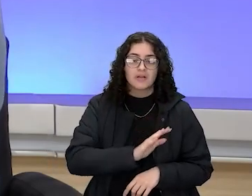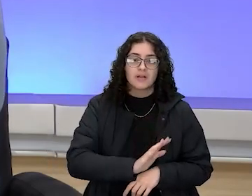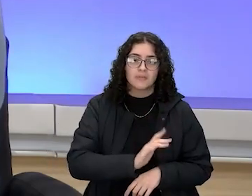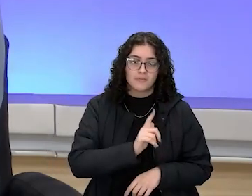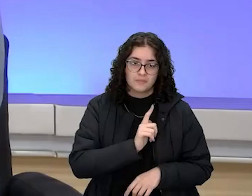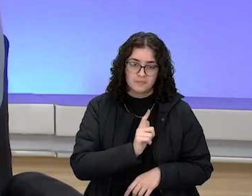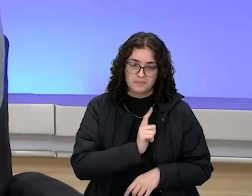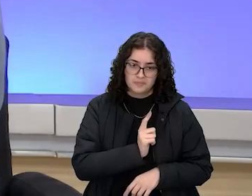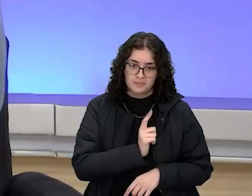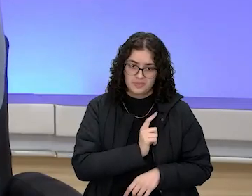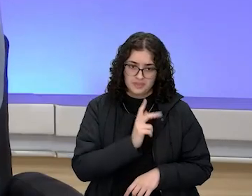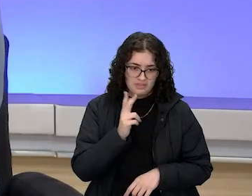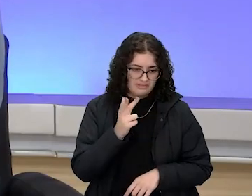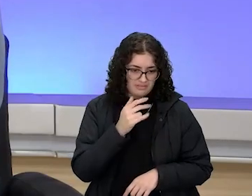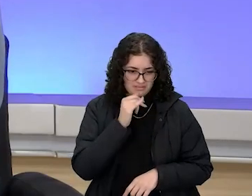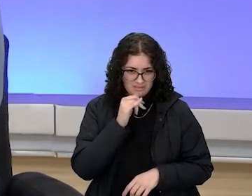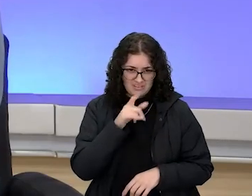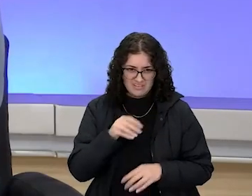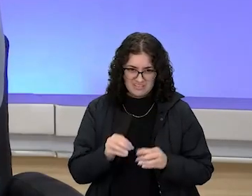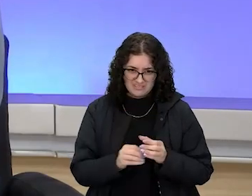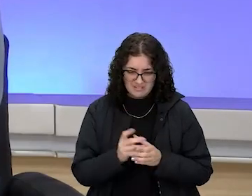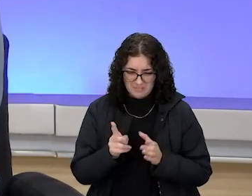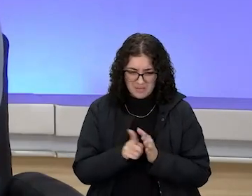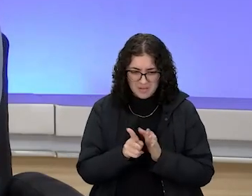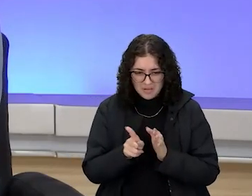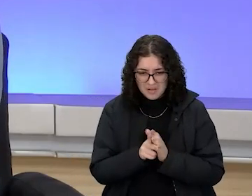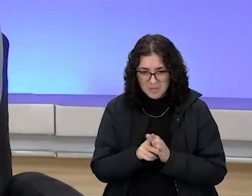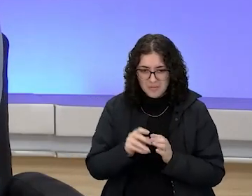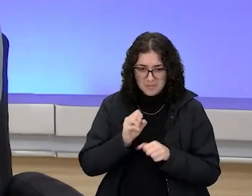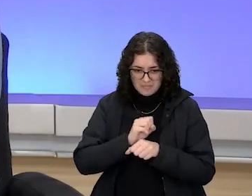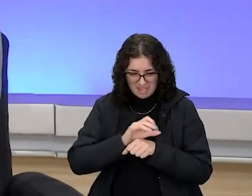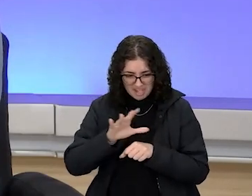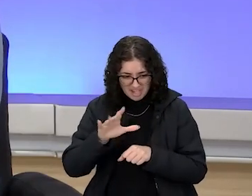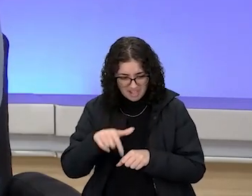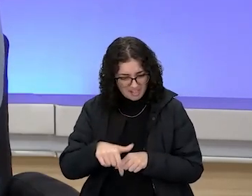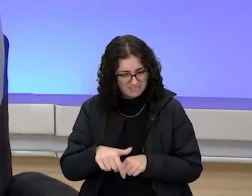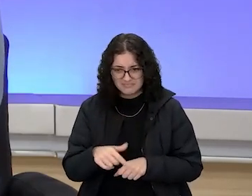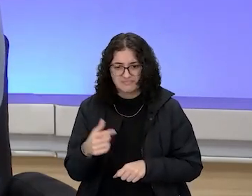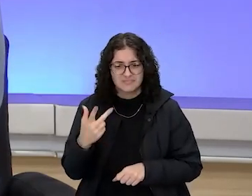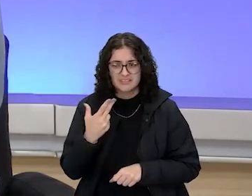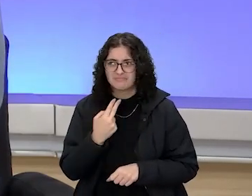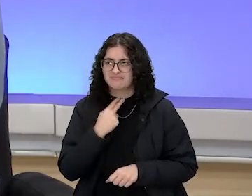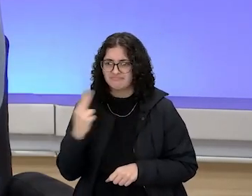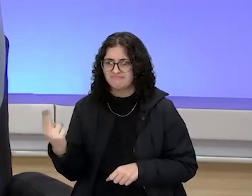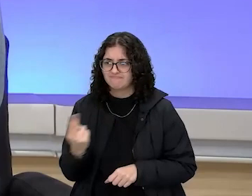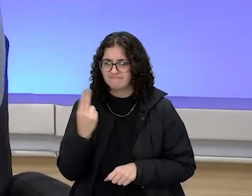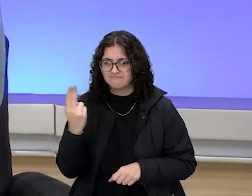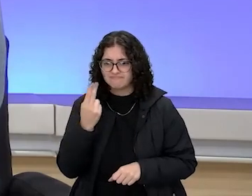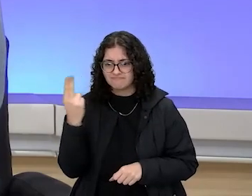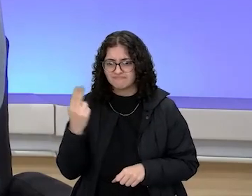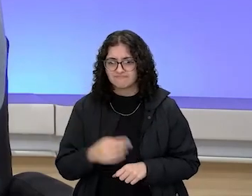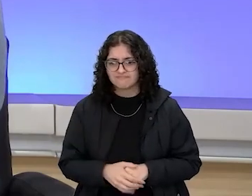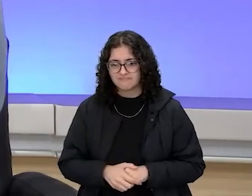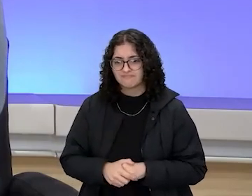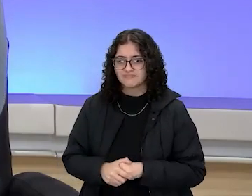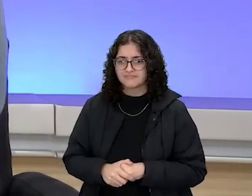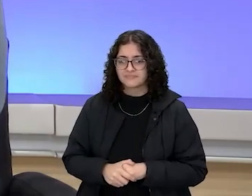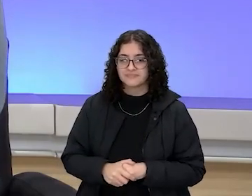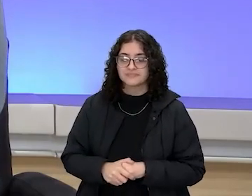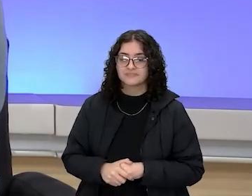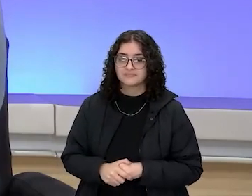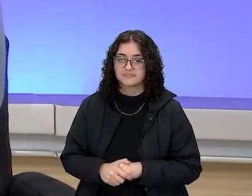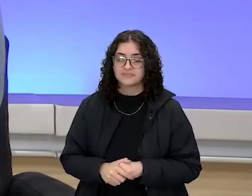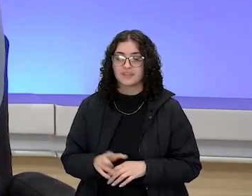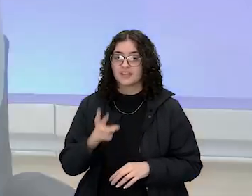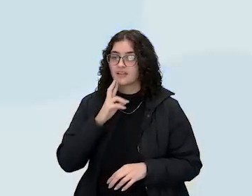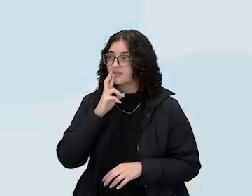sendo formado, gente, você já tira de letra, porque não vai acontecer isso no solo. Tá certo? Bom, então tá aí